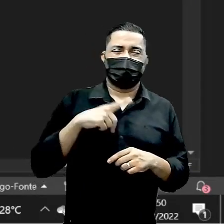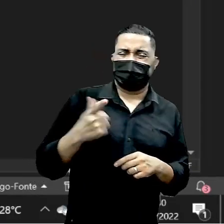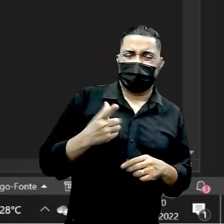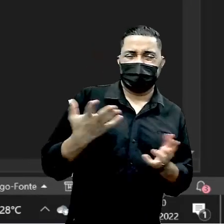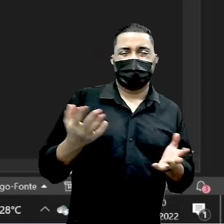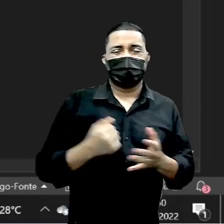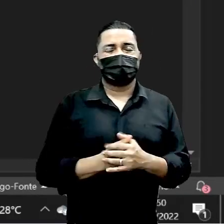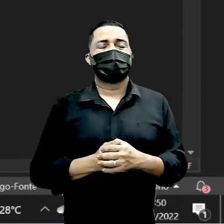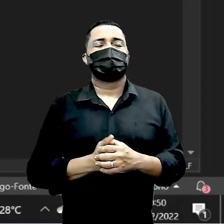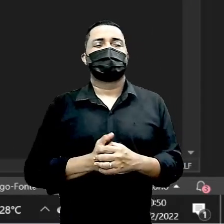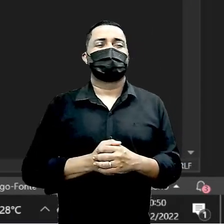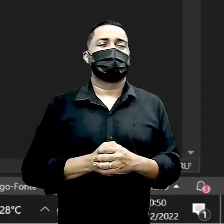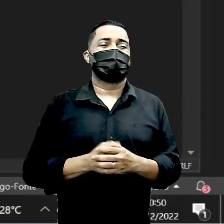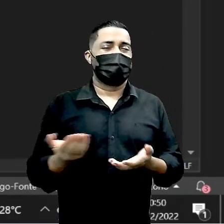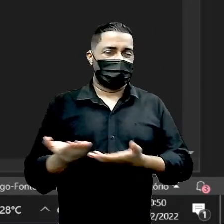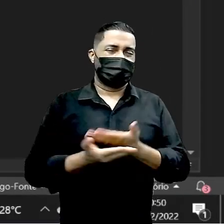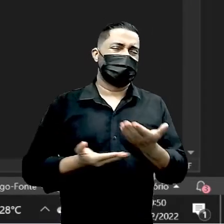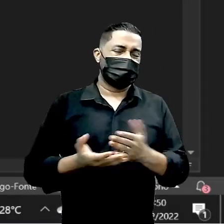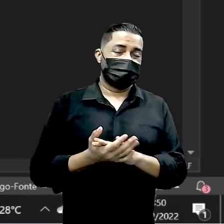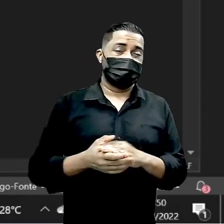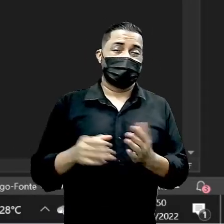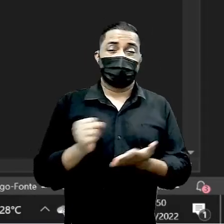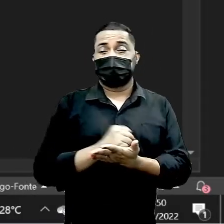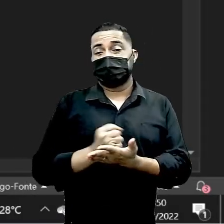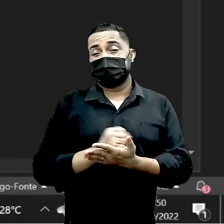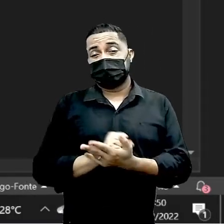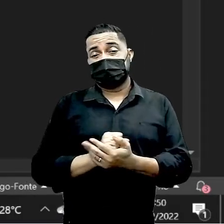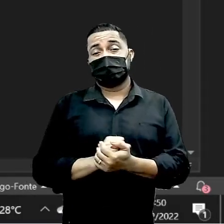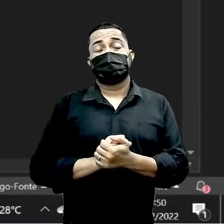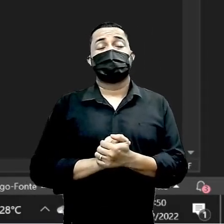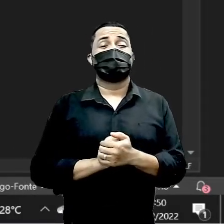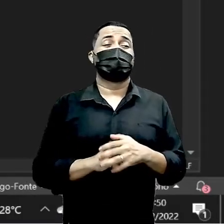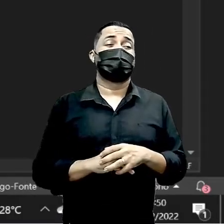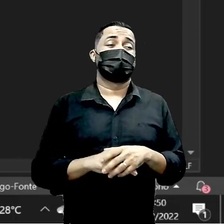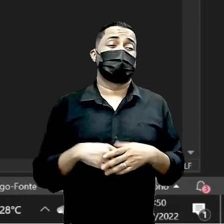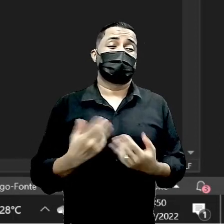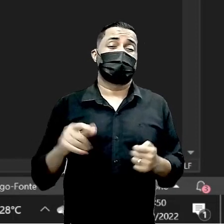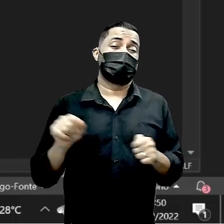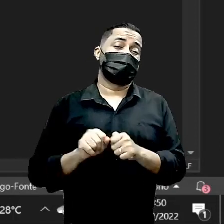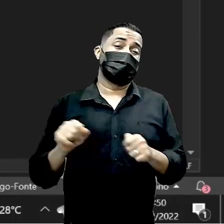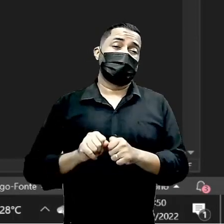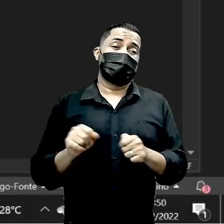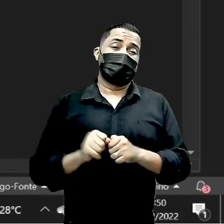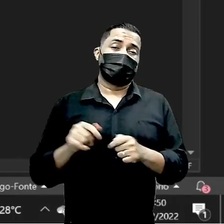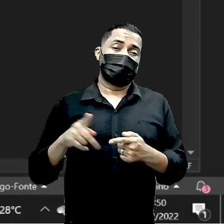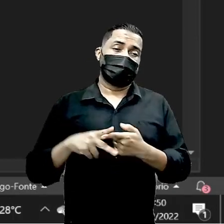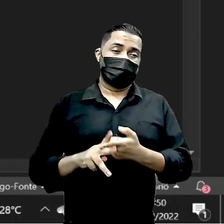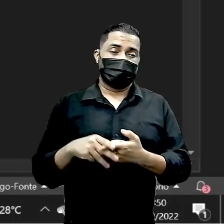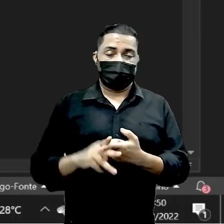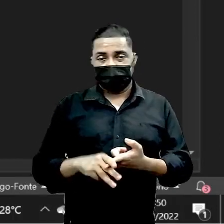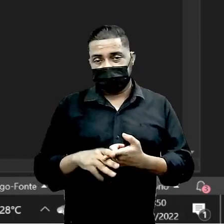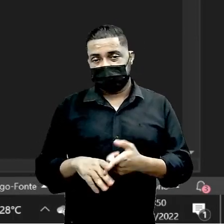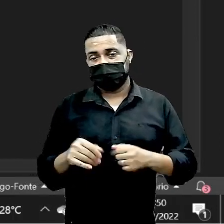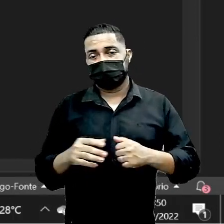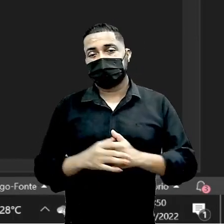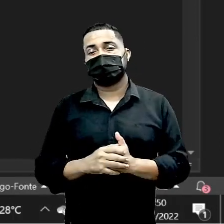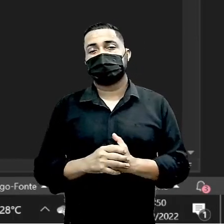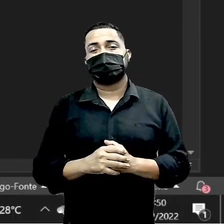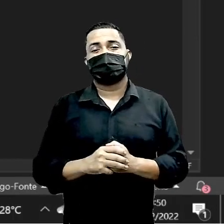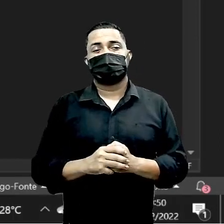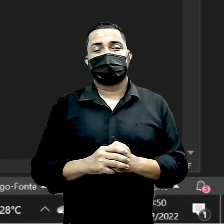Cuphead, né? Que é um dos jogos mais jogados. E assim, ele é feito com essa ferramenta, né? Com essa engine.